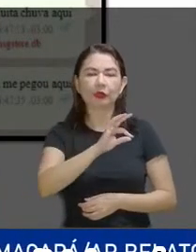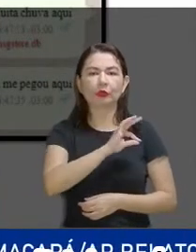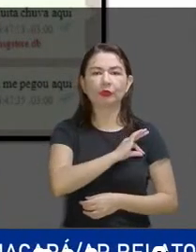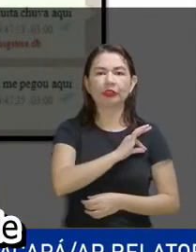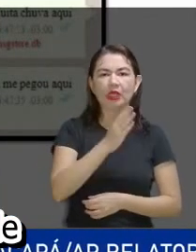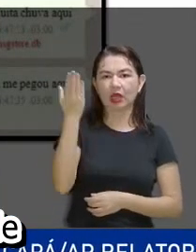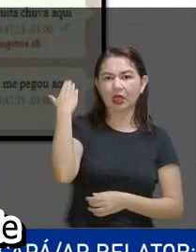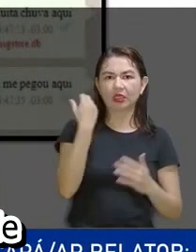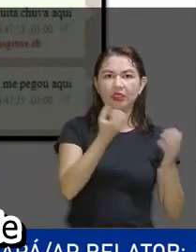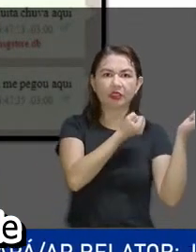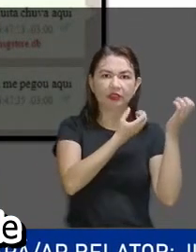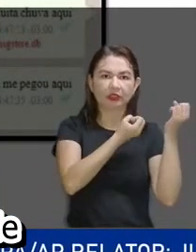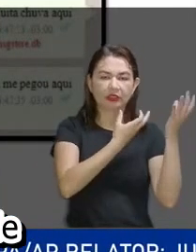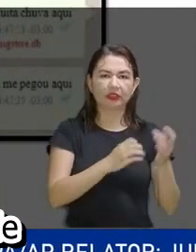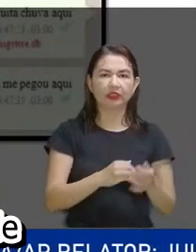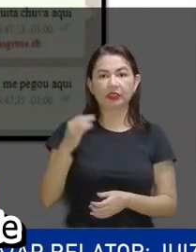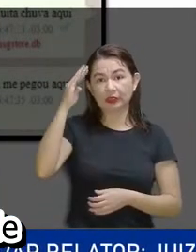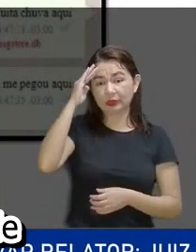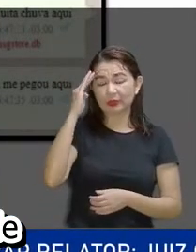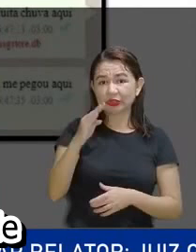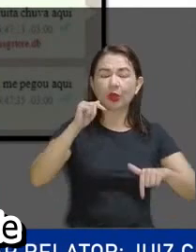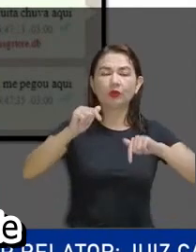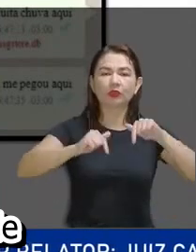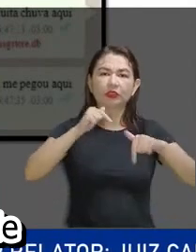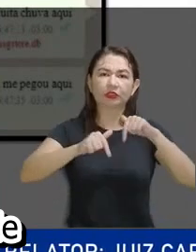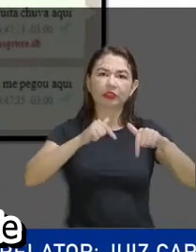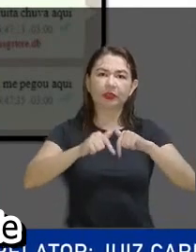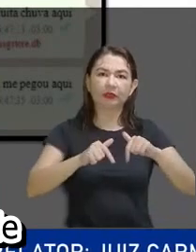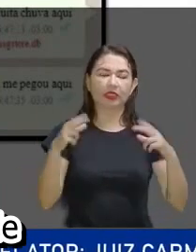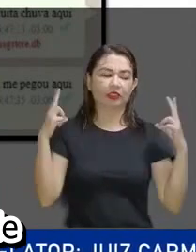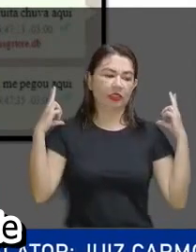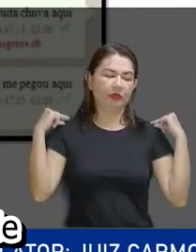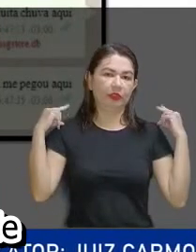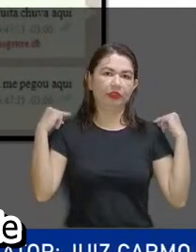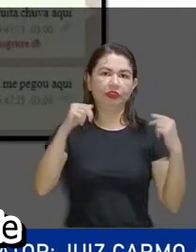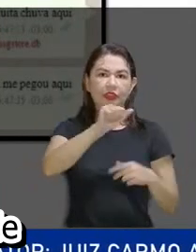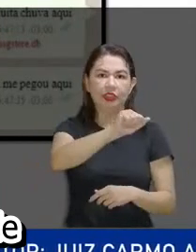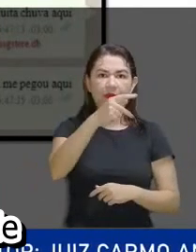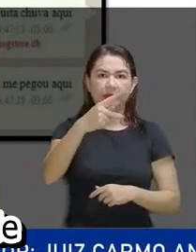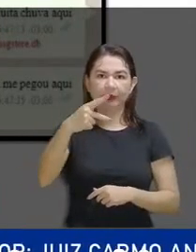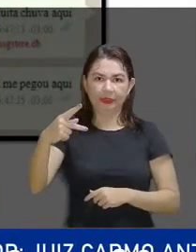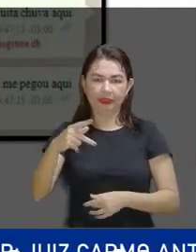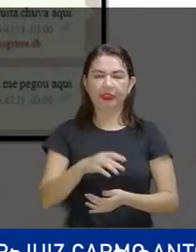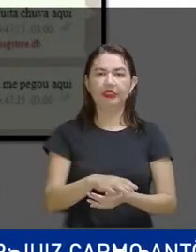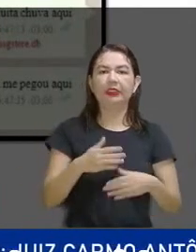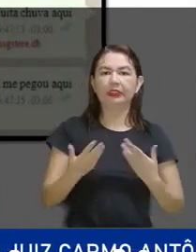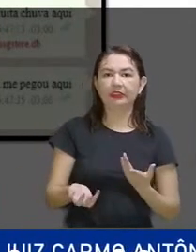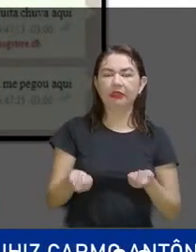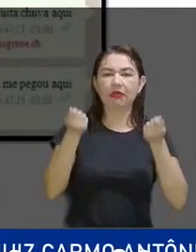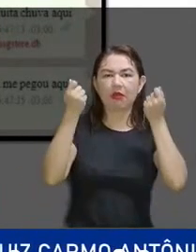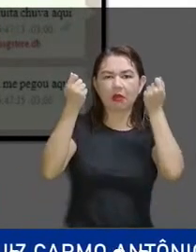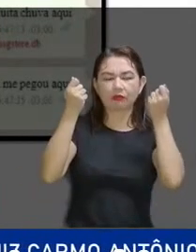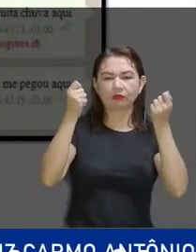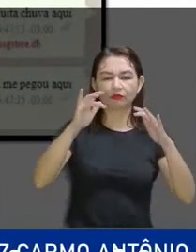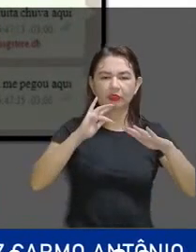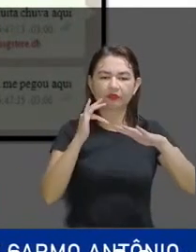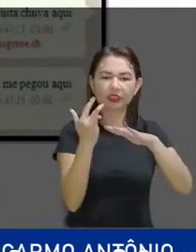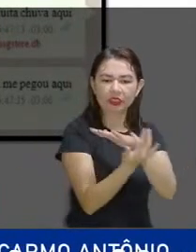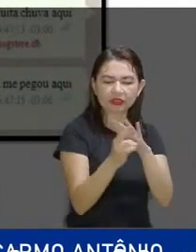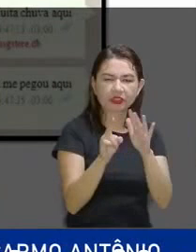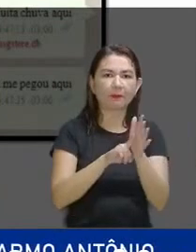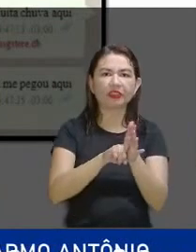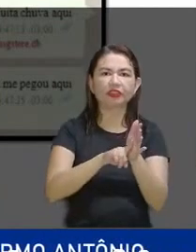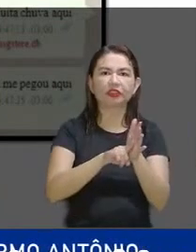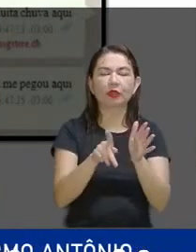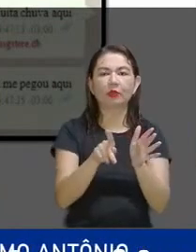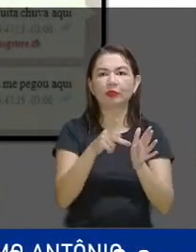do seu depoimento, de que sua principal atividade laboral era como motorista de aplicativo, pela análise das redes sociais do investigado, foi possível